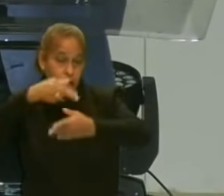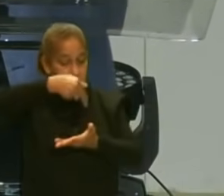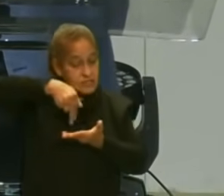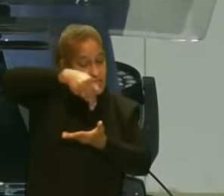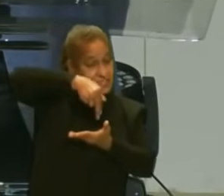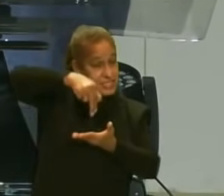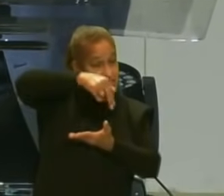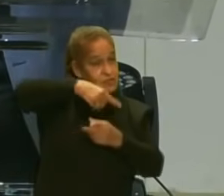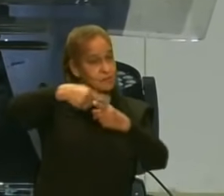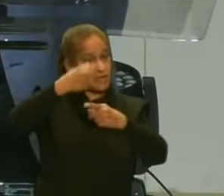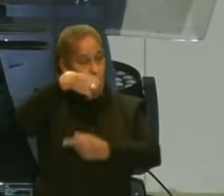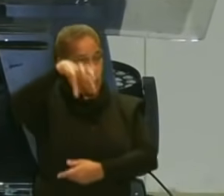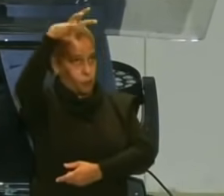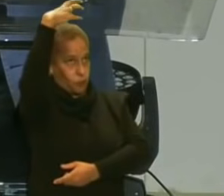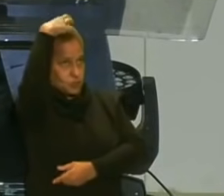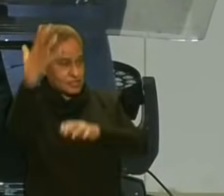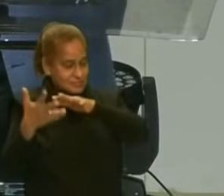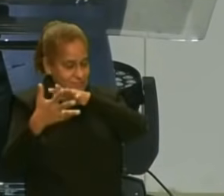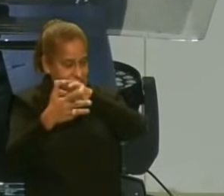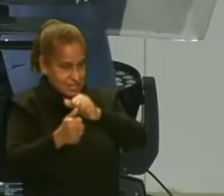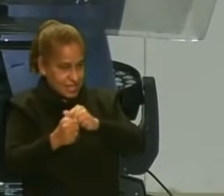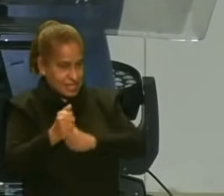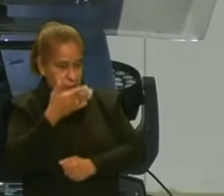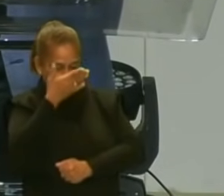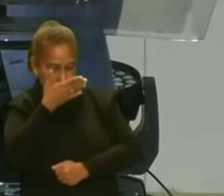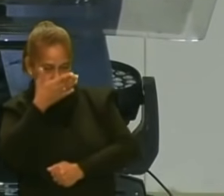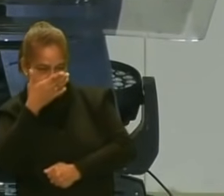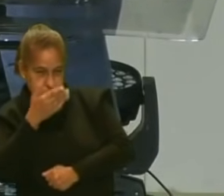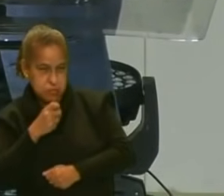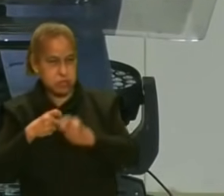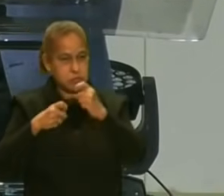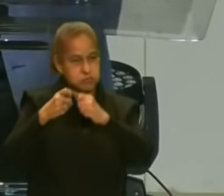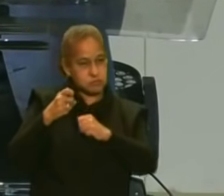se prostituíram. Os habitantes da terra se